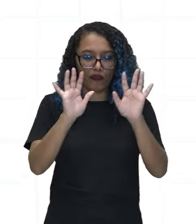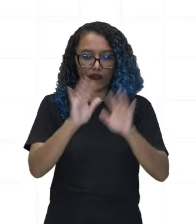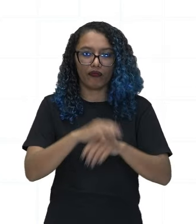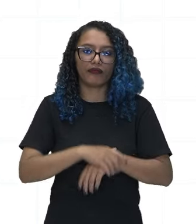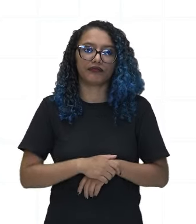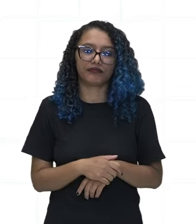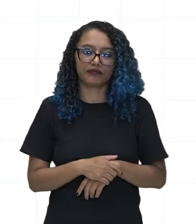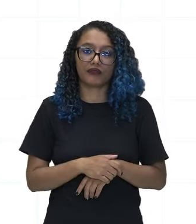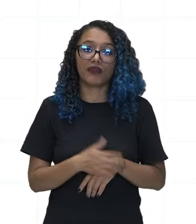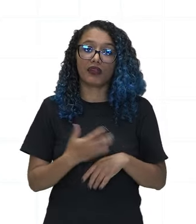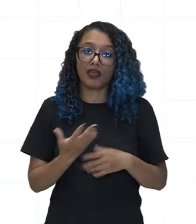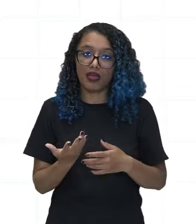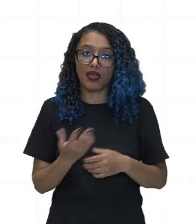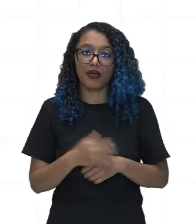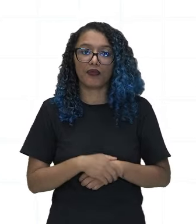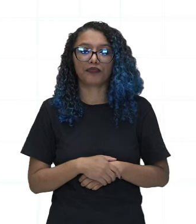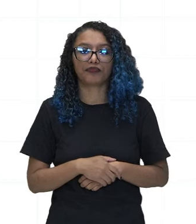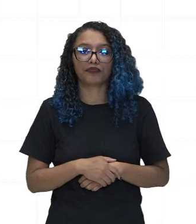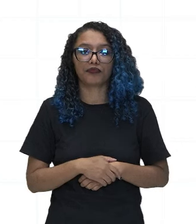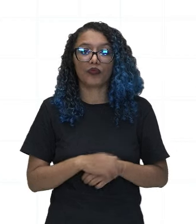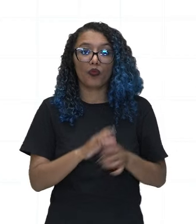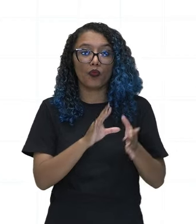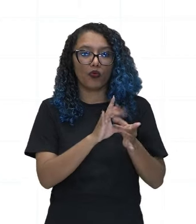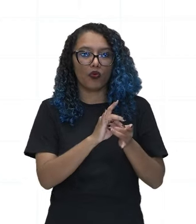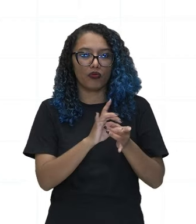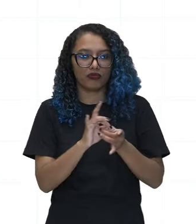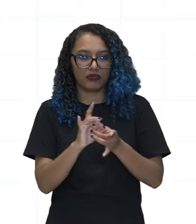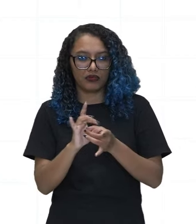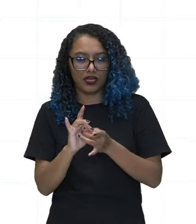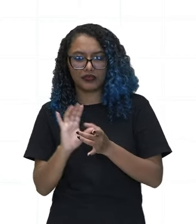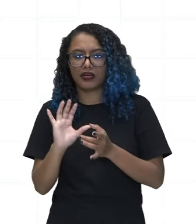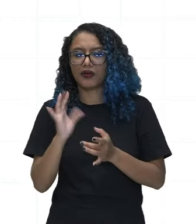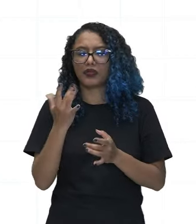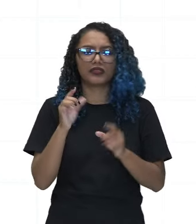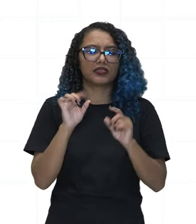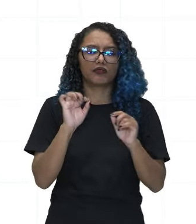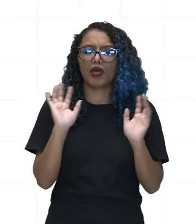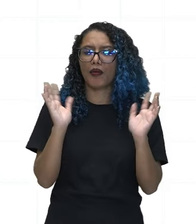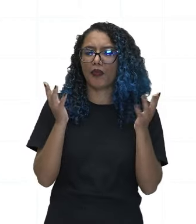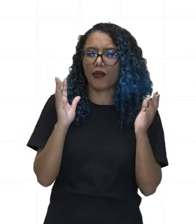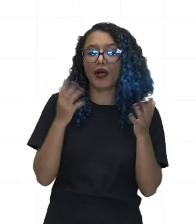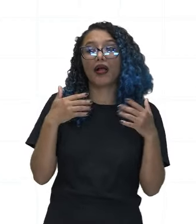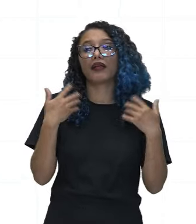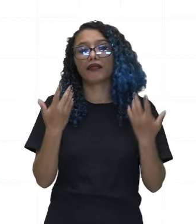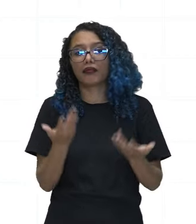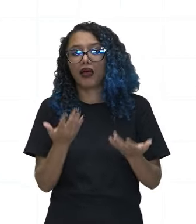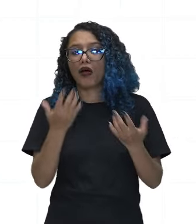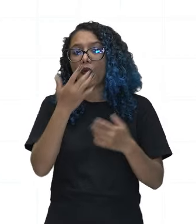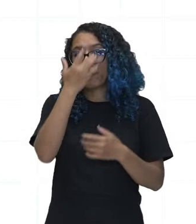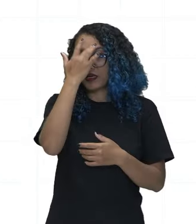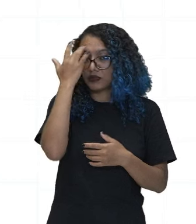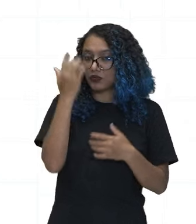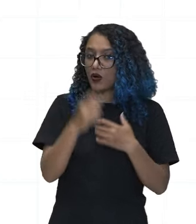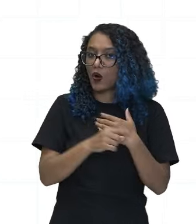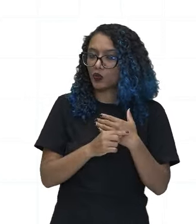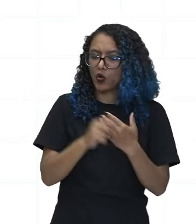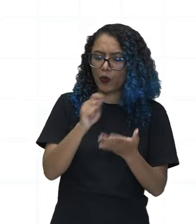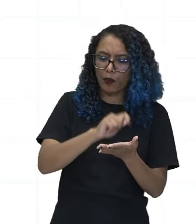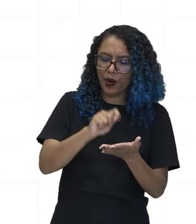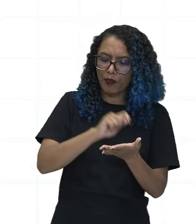deste contexto, do que estava acontecendo, dessas mudanças climáticas. E se